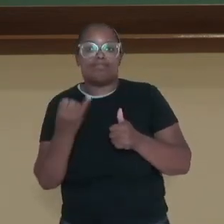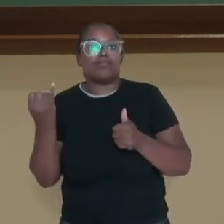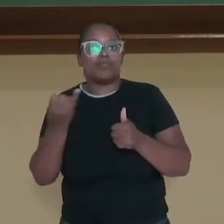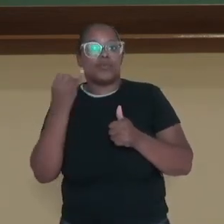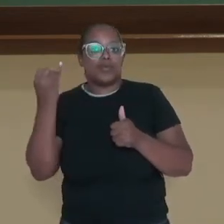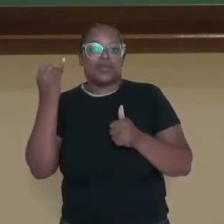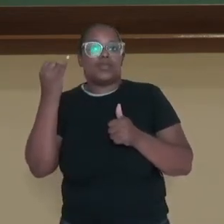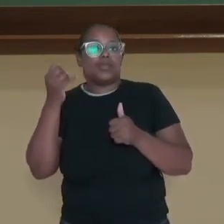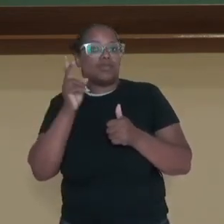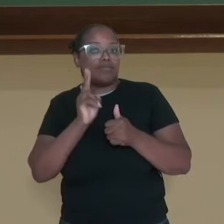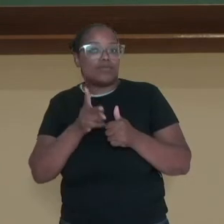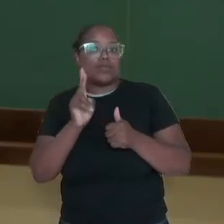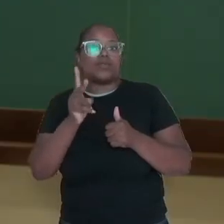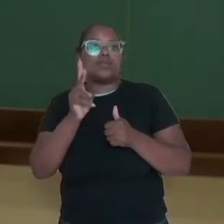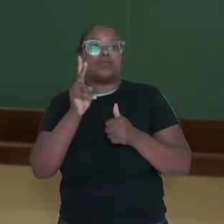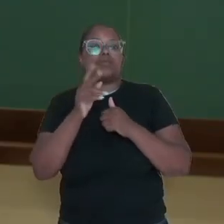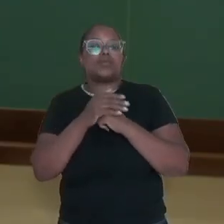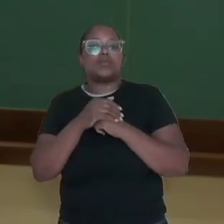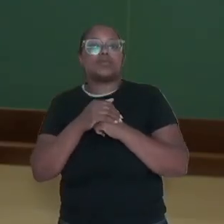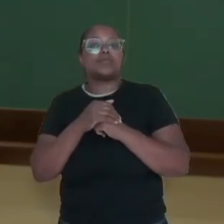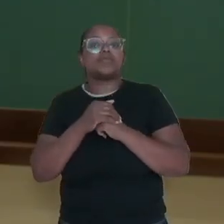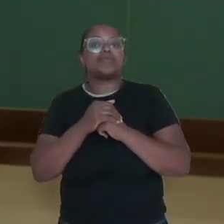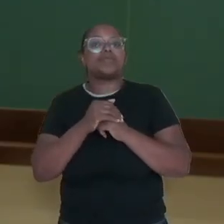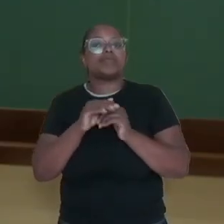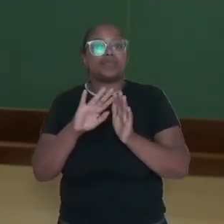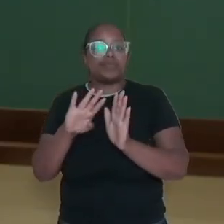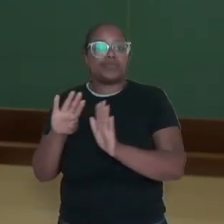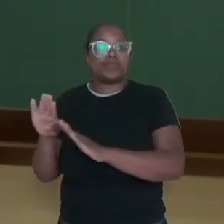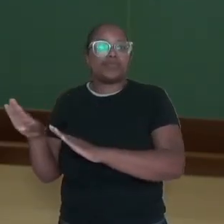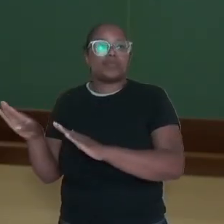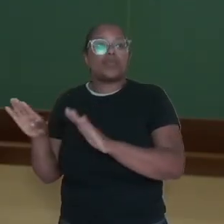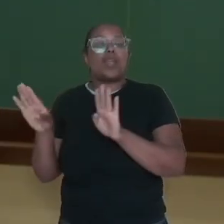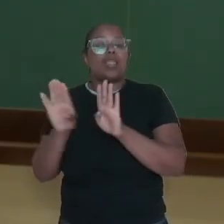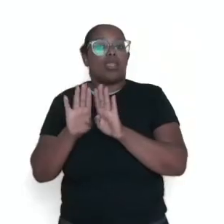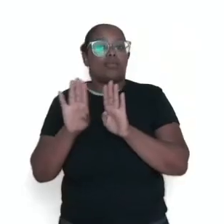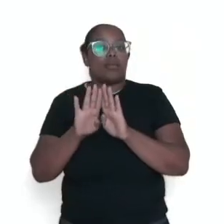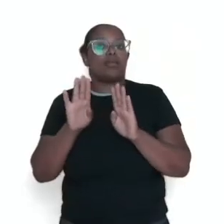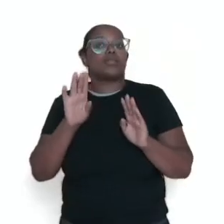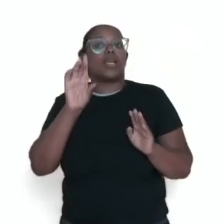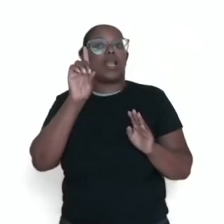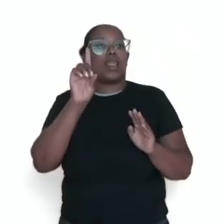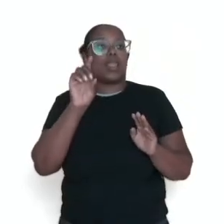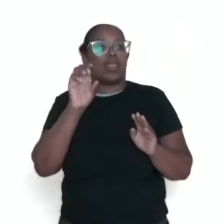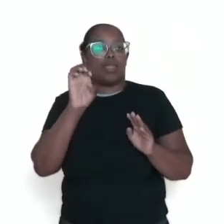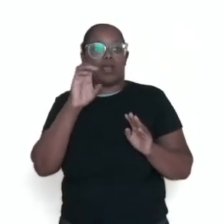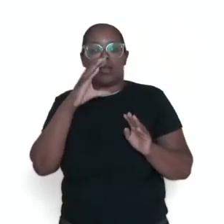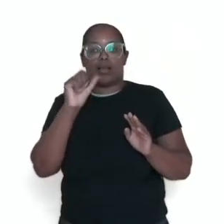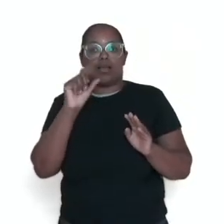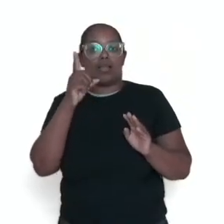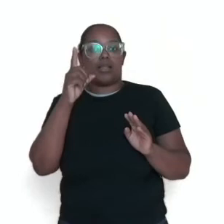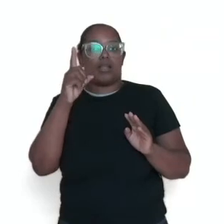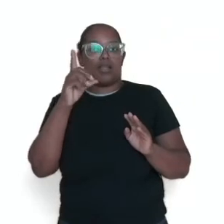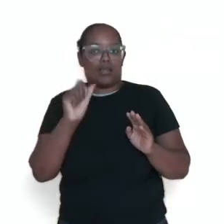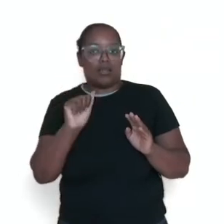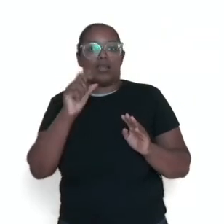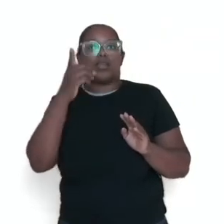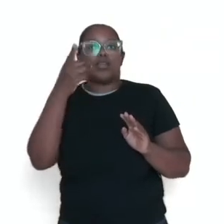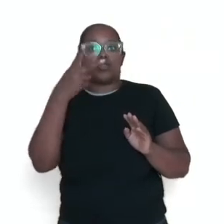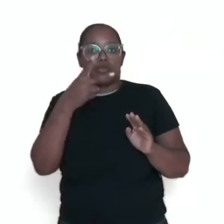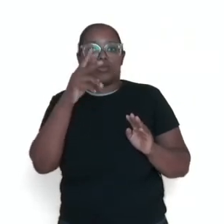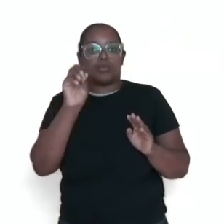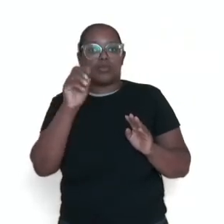competições dos jogos eletrônicos. A década de 2010 marca também a grande presença física